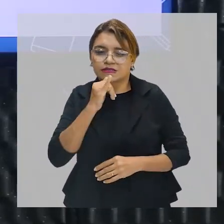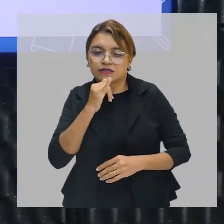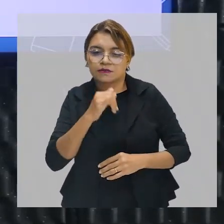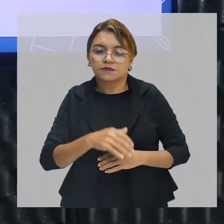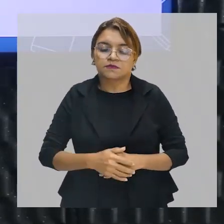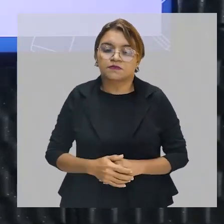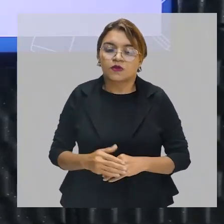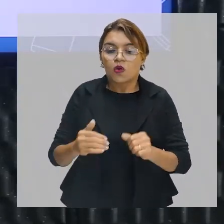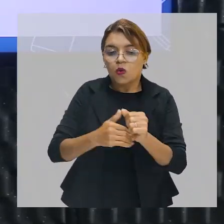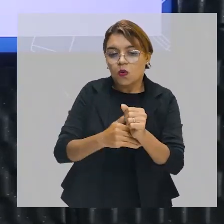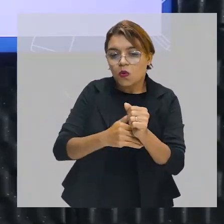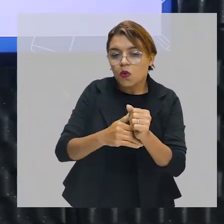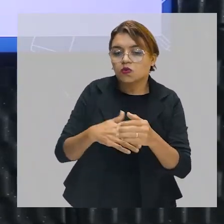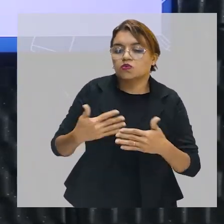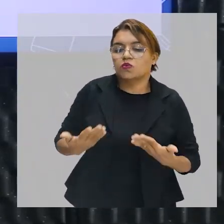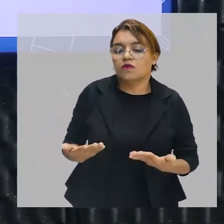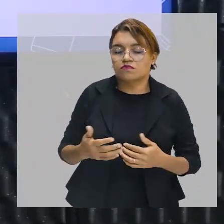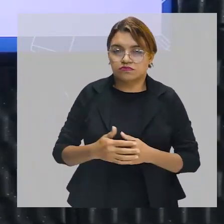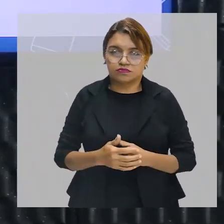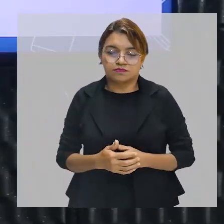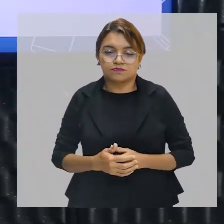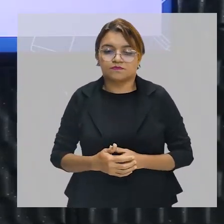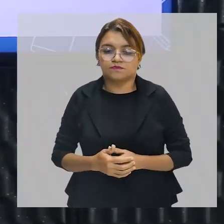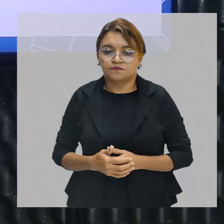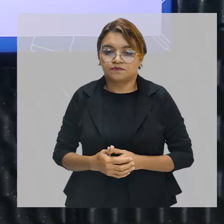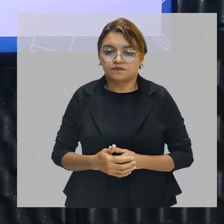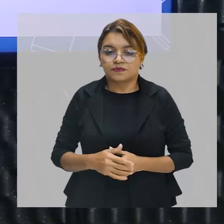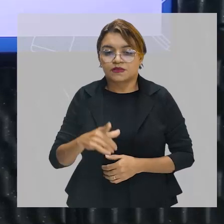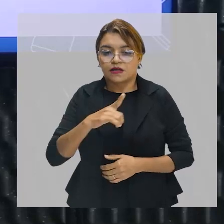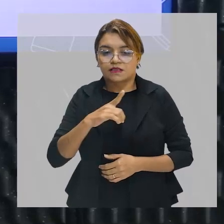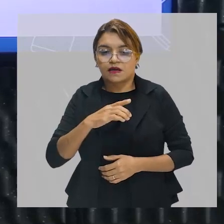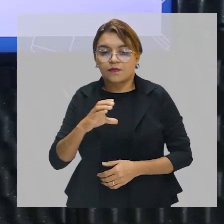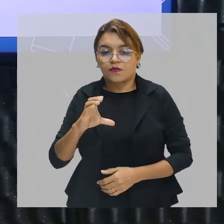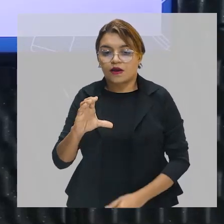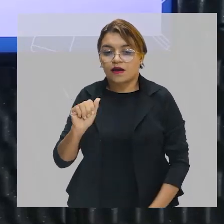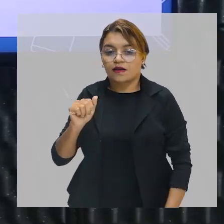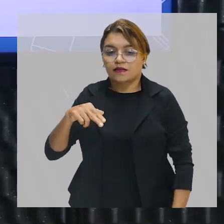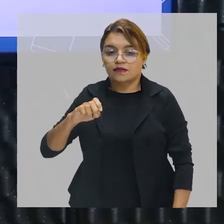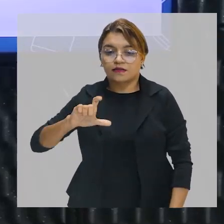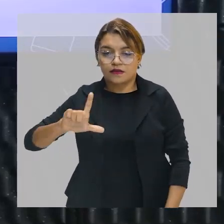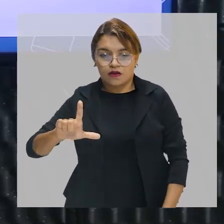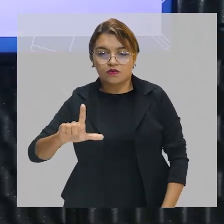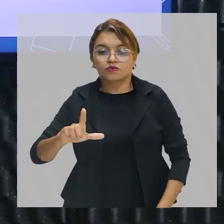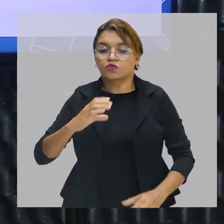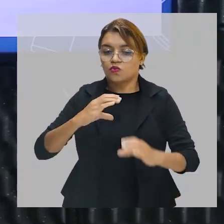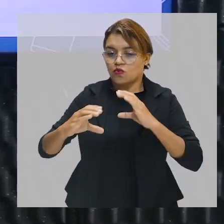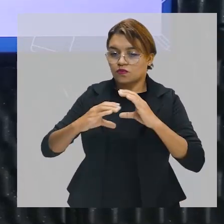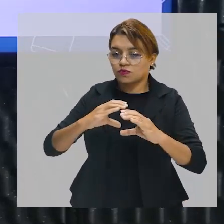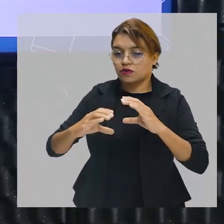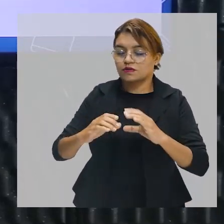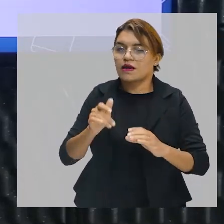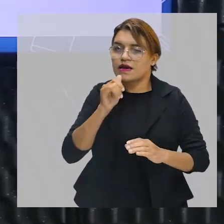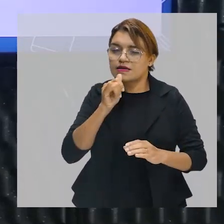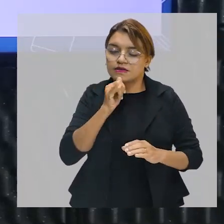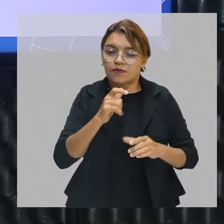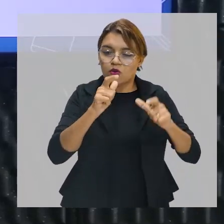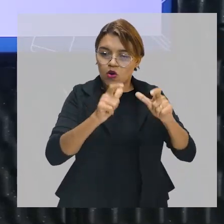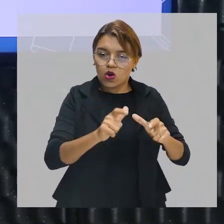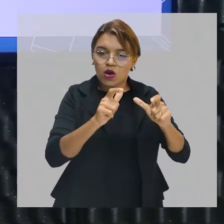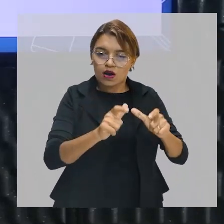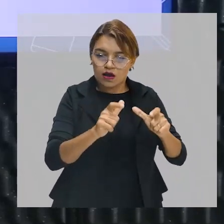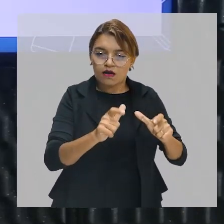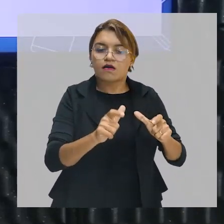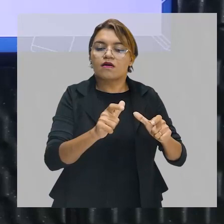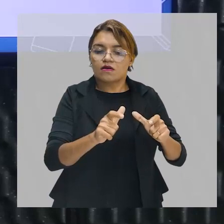essa mensagem seja enviada? Nós temos o canal de comunicação, que corresponde ao local, o meio